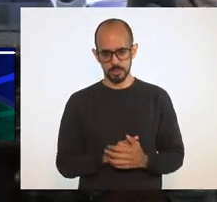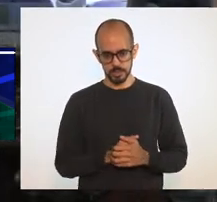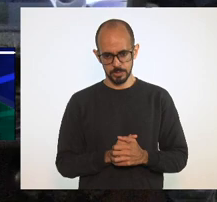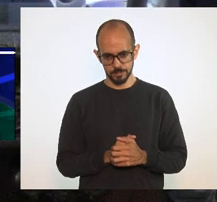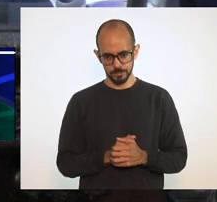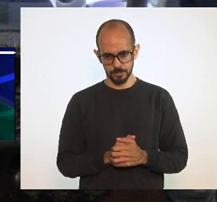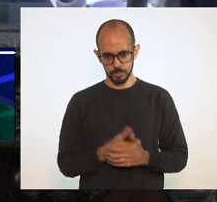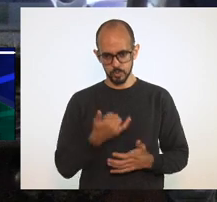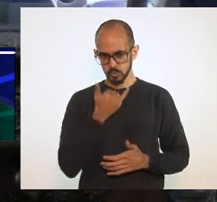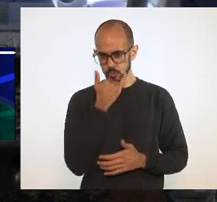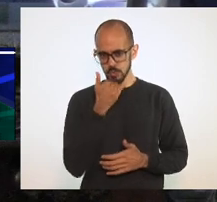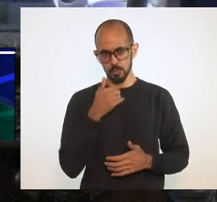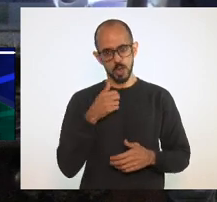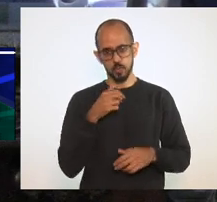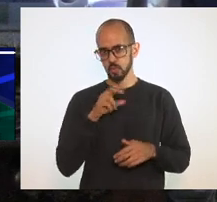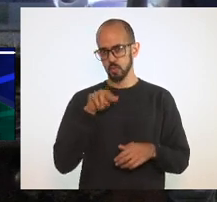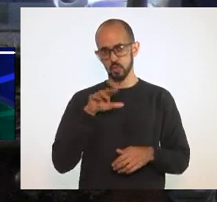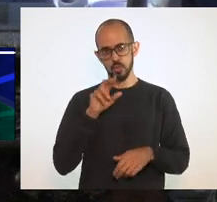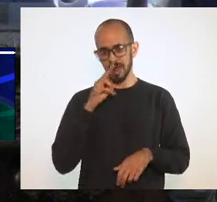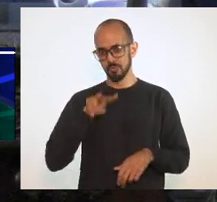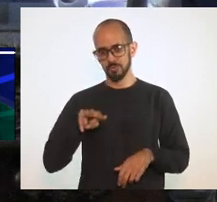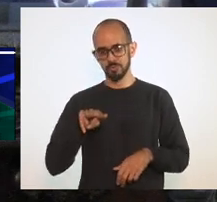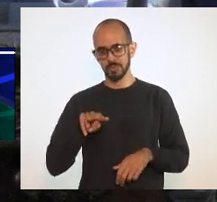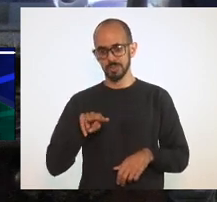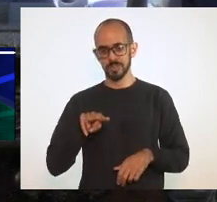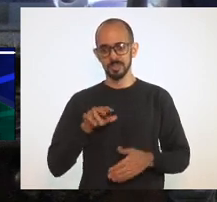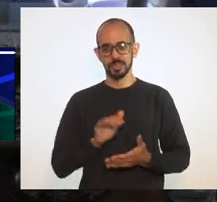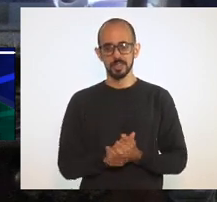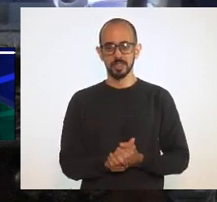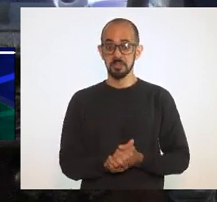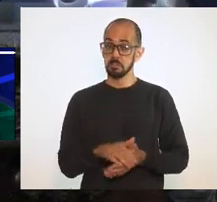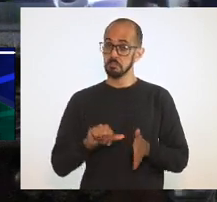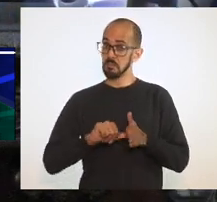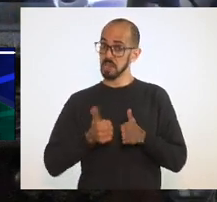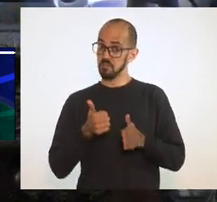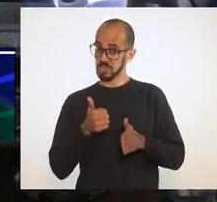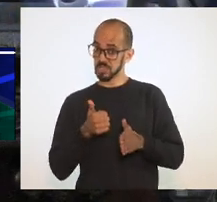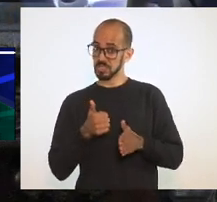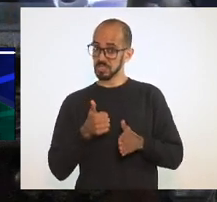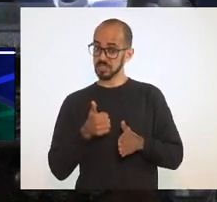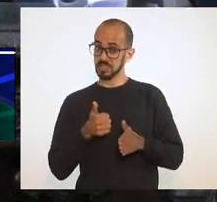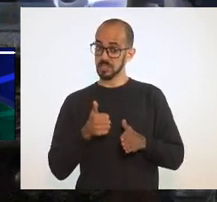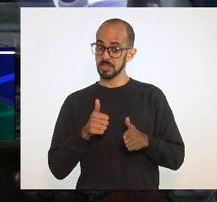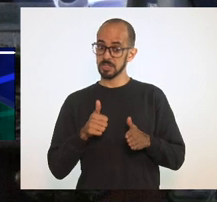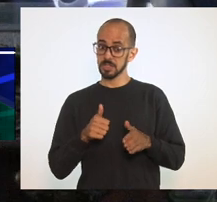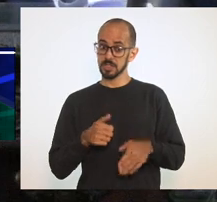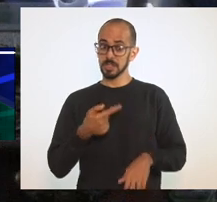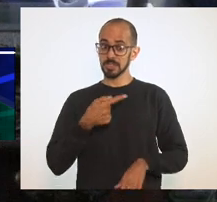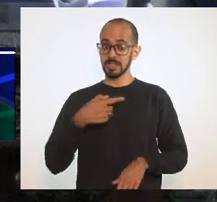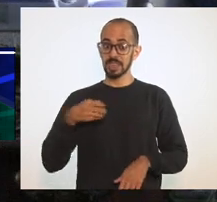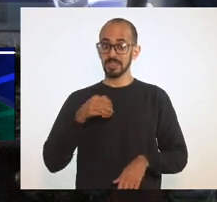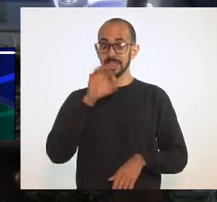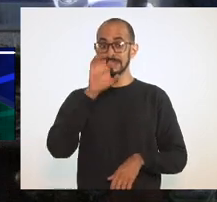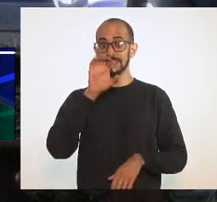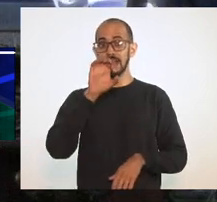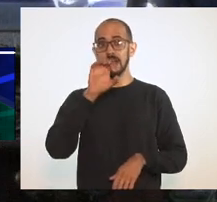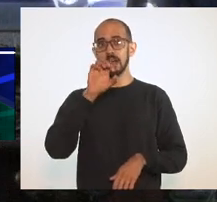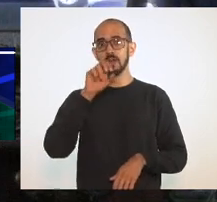Eu nunca vi isso aqui, é a primeira vez. Diz o Marquinho também que foi a primeira vez. 70 votos a